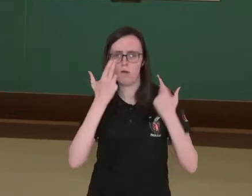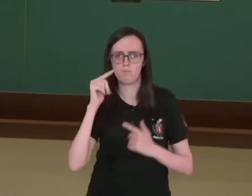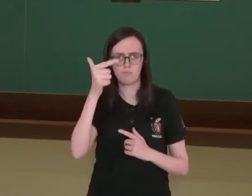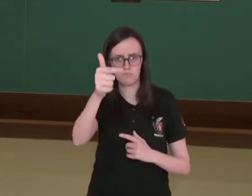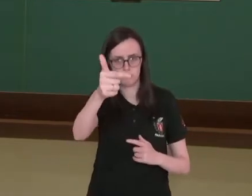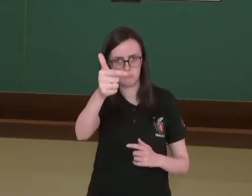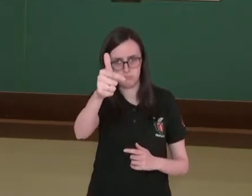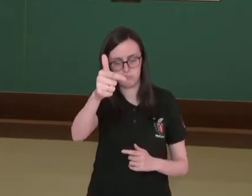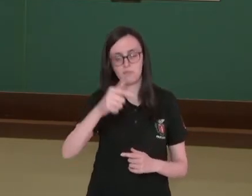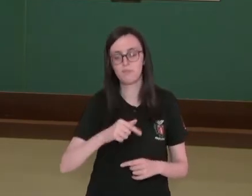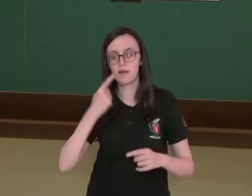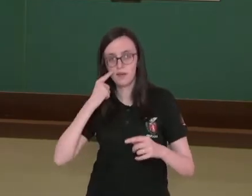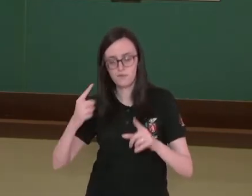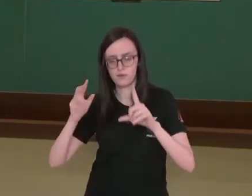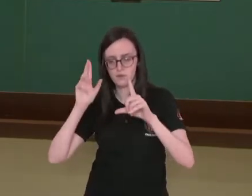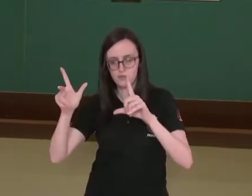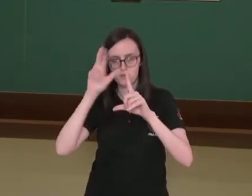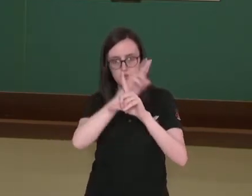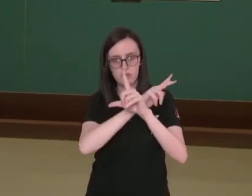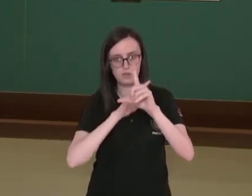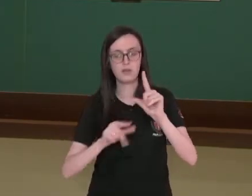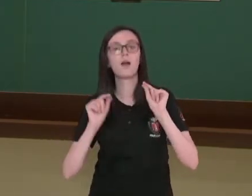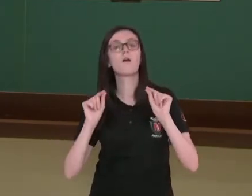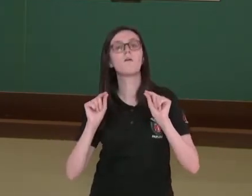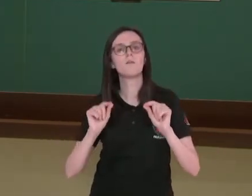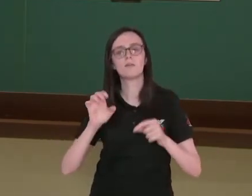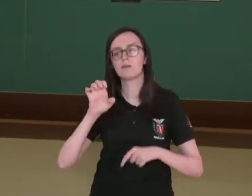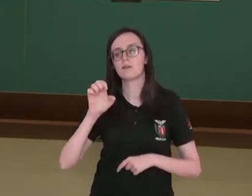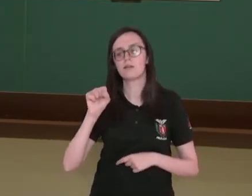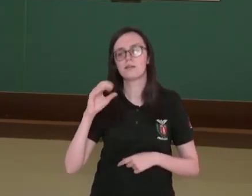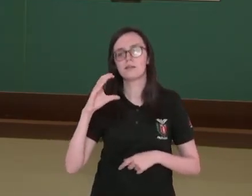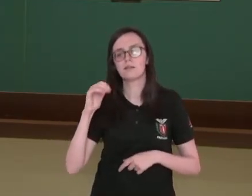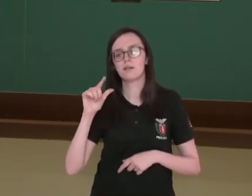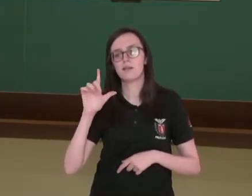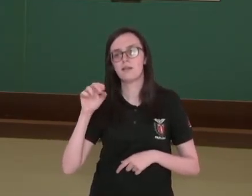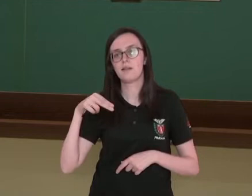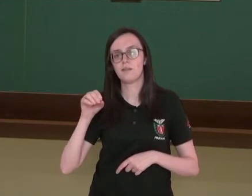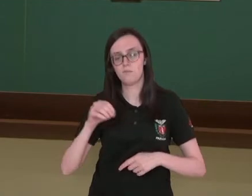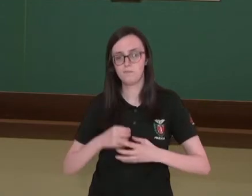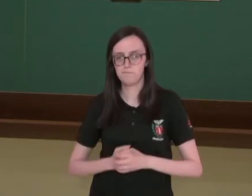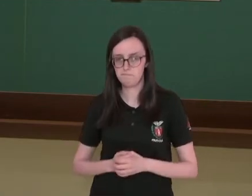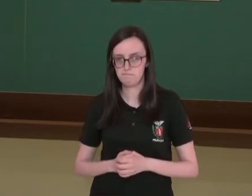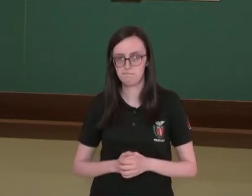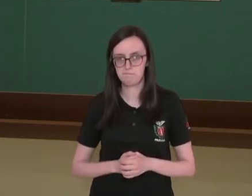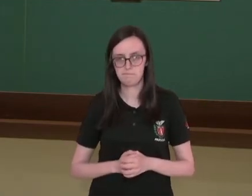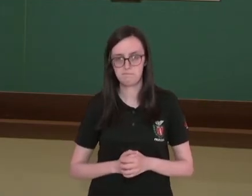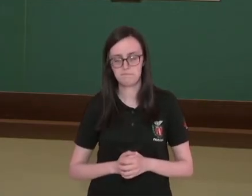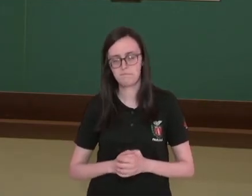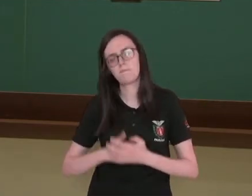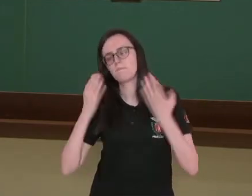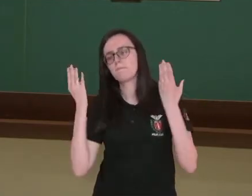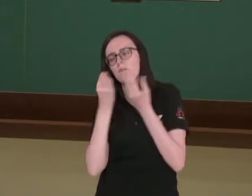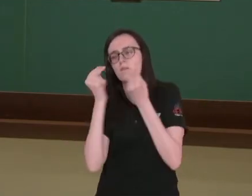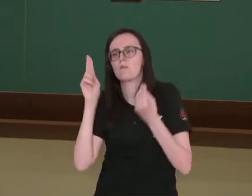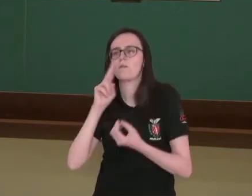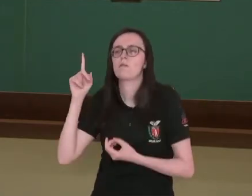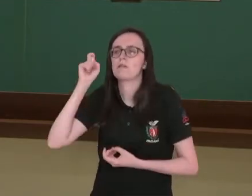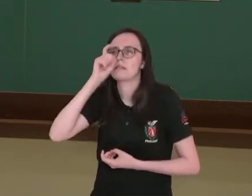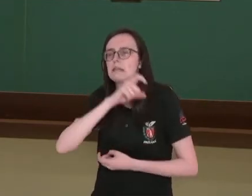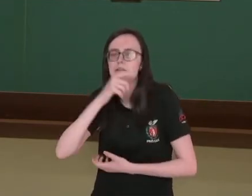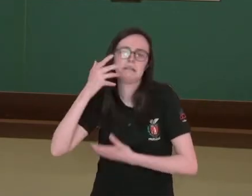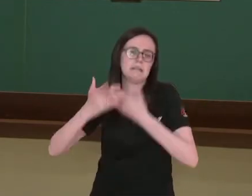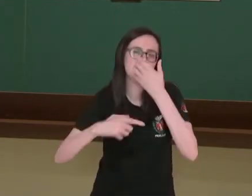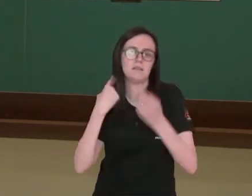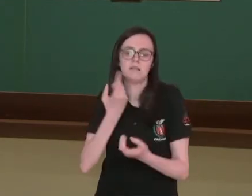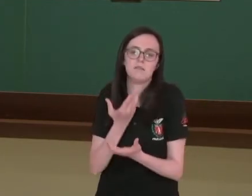quando a gente tem 3 lados diferentes, ele se chama escaleno. Isso mesmo. Nossa, quanto nome difícil, né? Que a